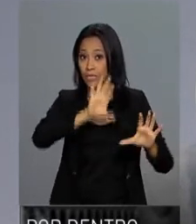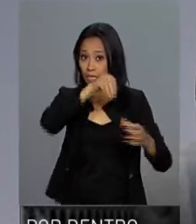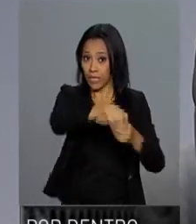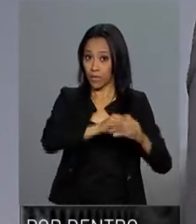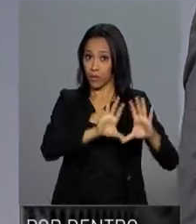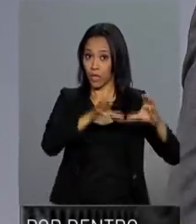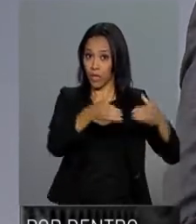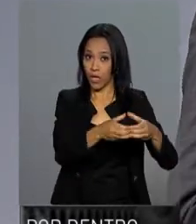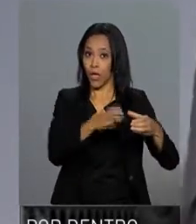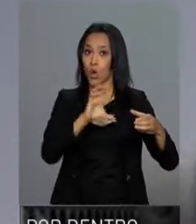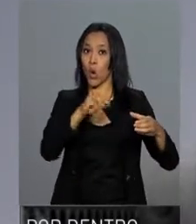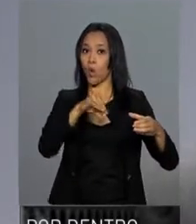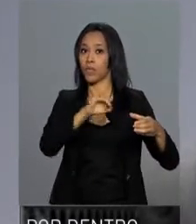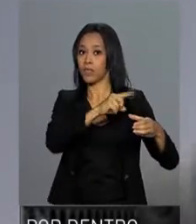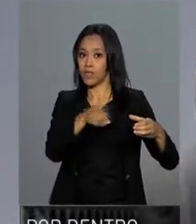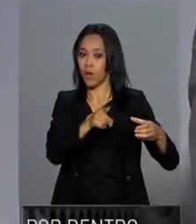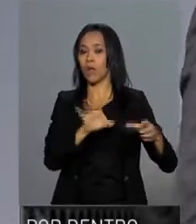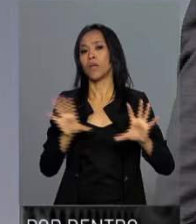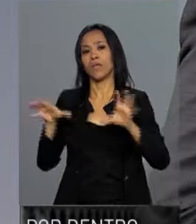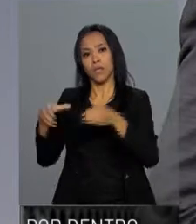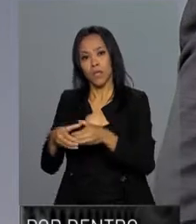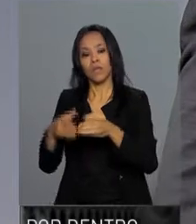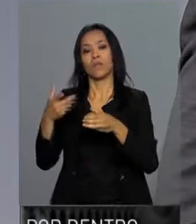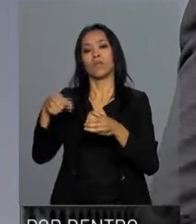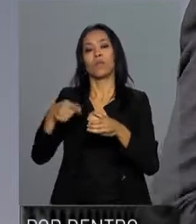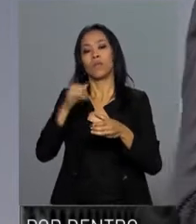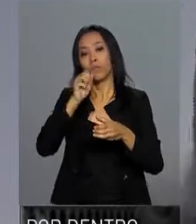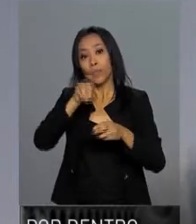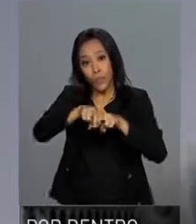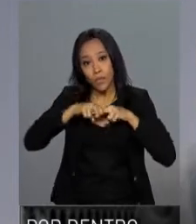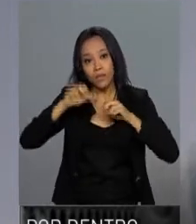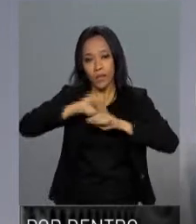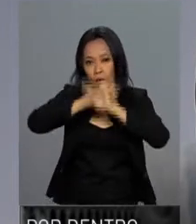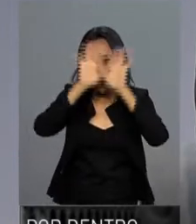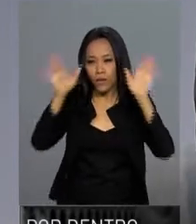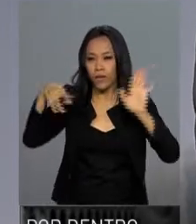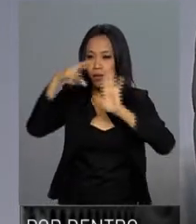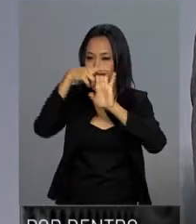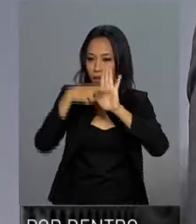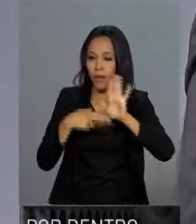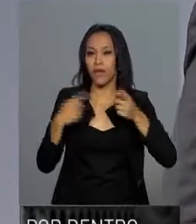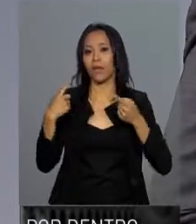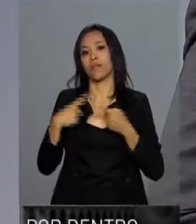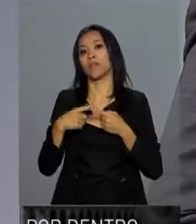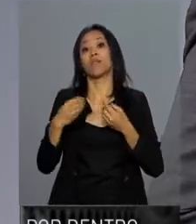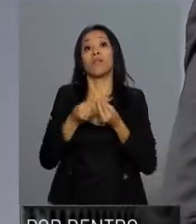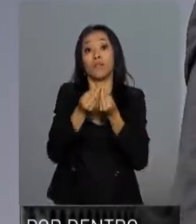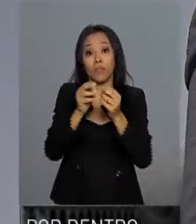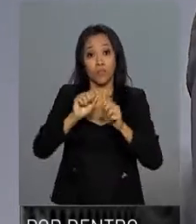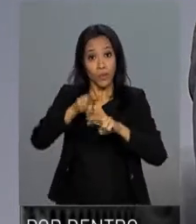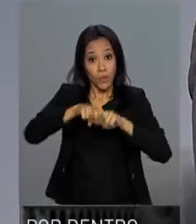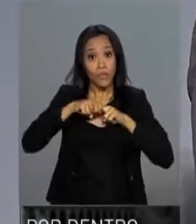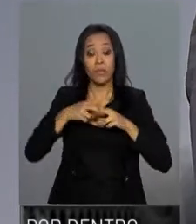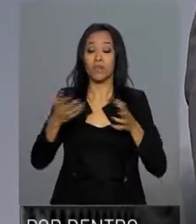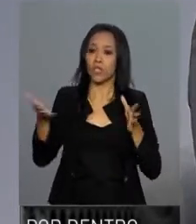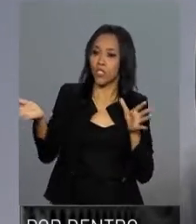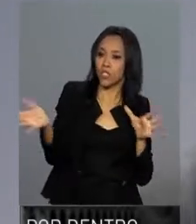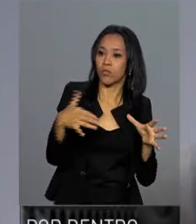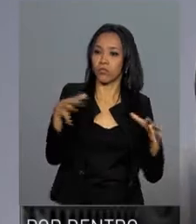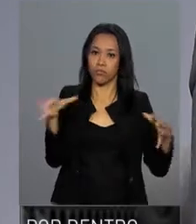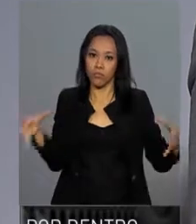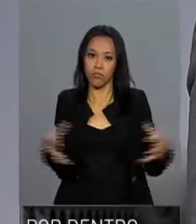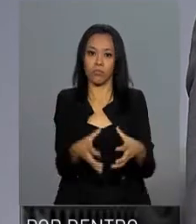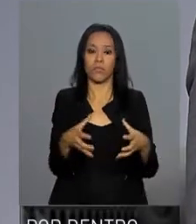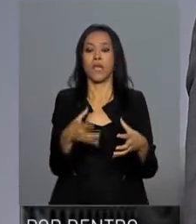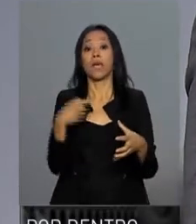brasileiro com isso a gente aumenta a transparência com isso neste momento a democracia nessas organizações nós podemos por exemplo para